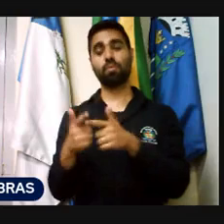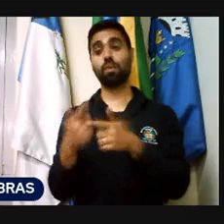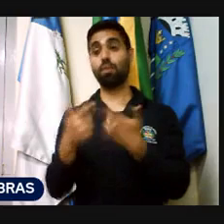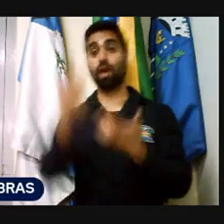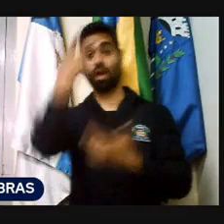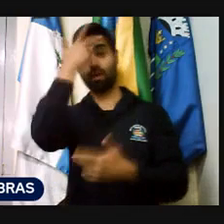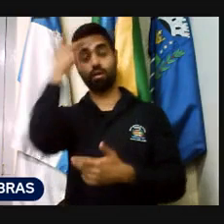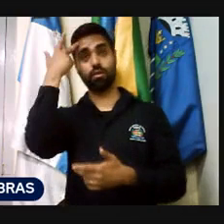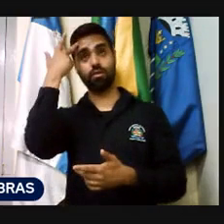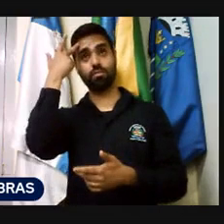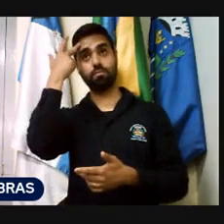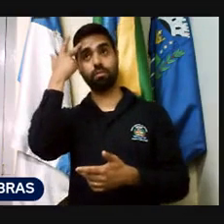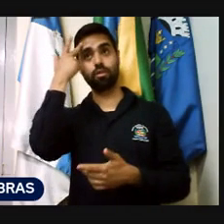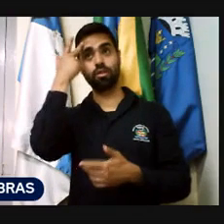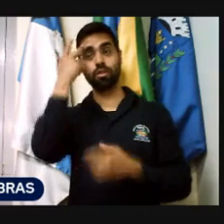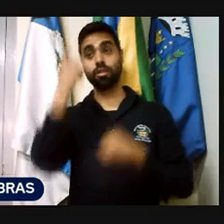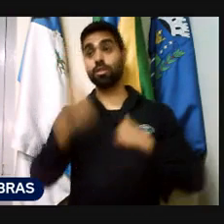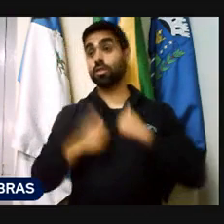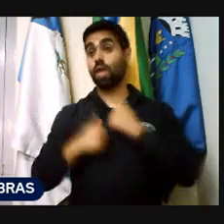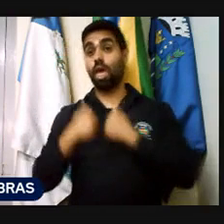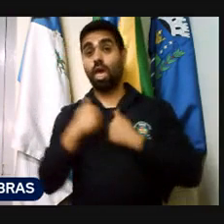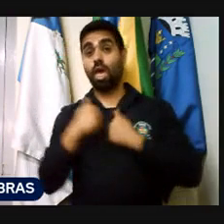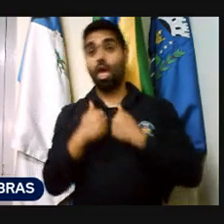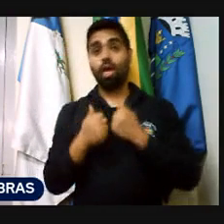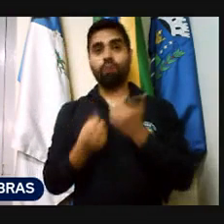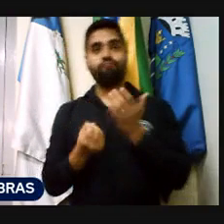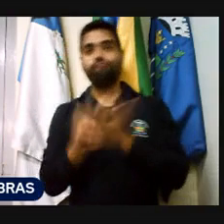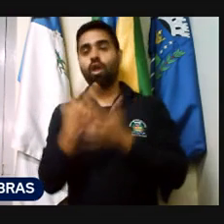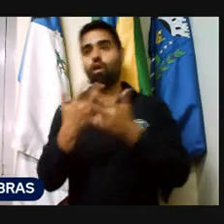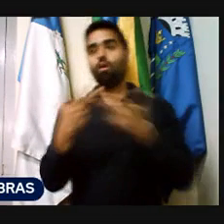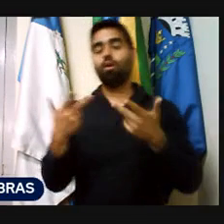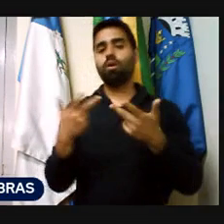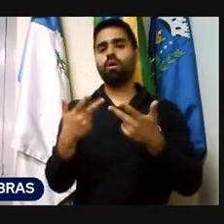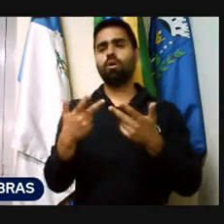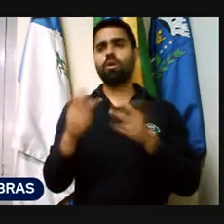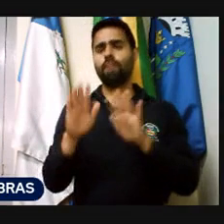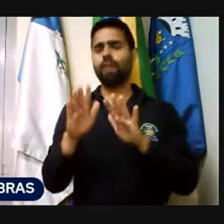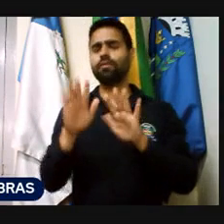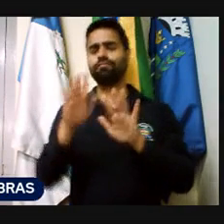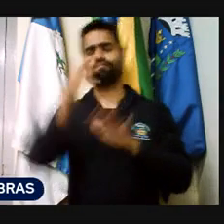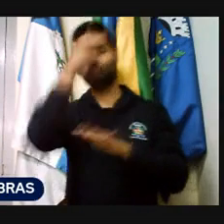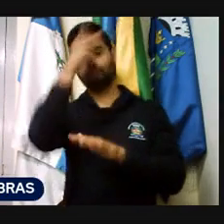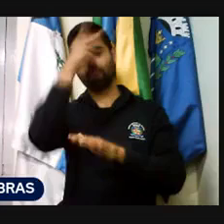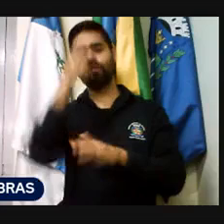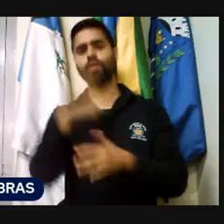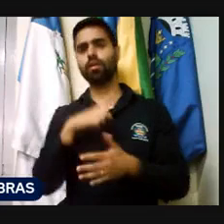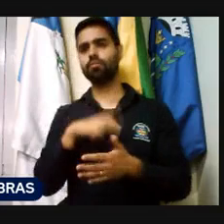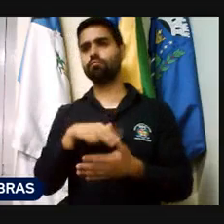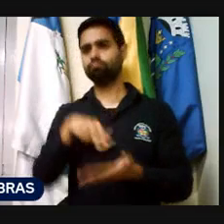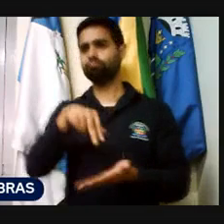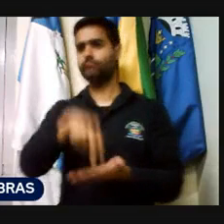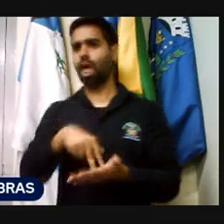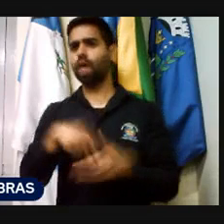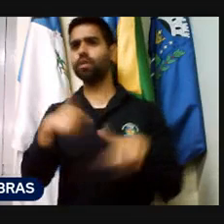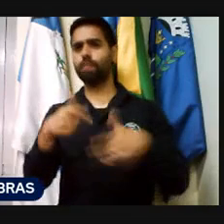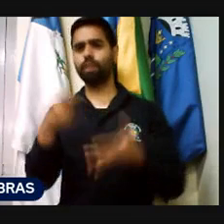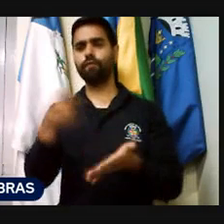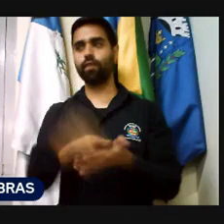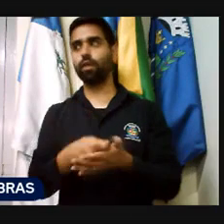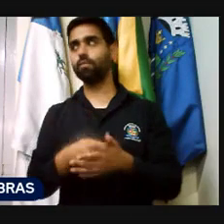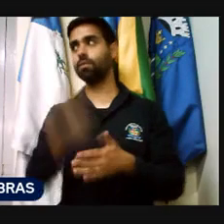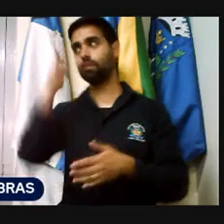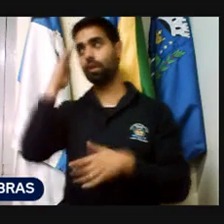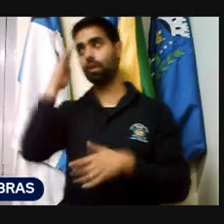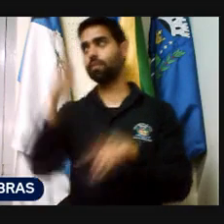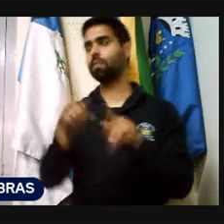pessoas, às vezes, na ansiedade, criam situações, mas o prefeito ele tem o pé no chão, trabalha firme, sabe o que tem